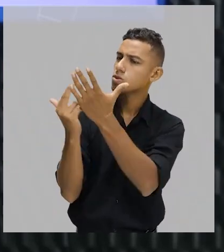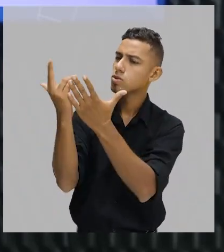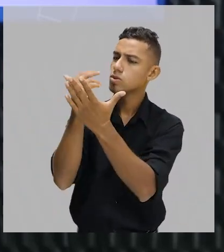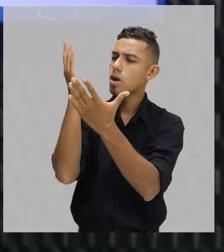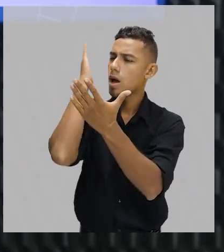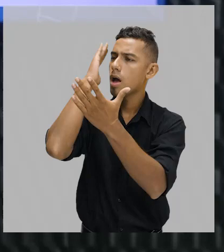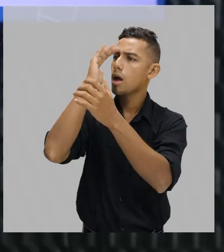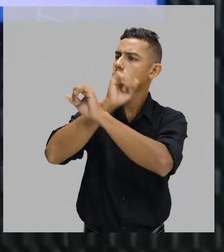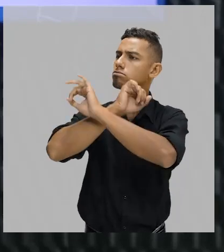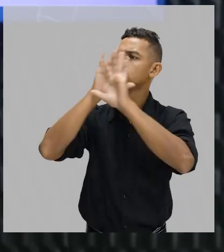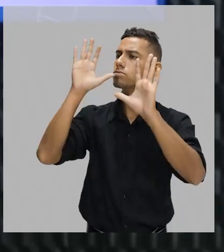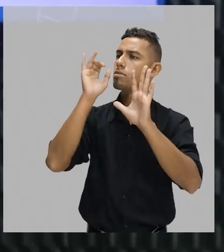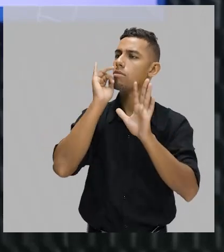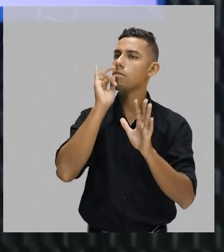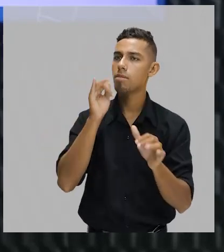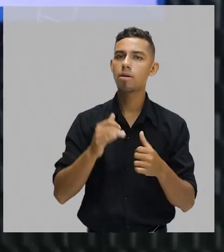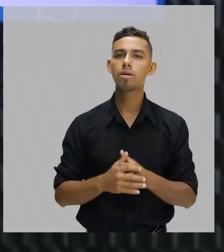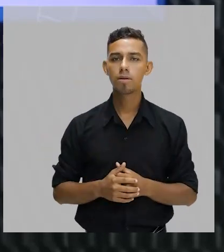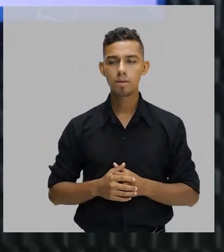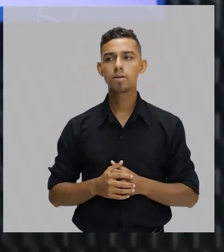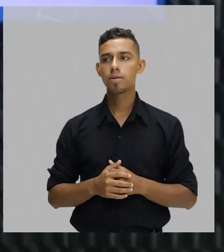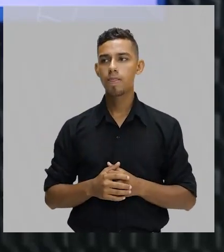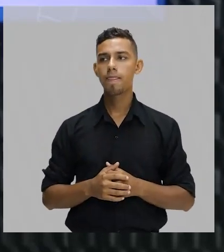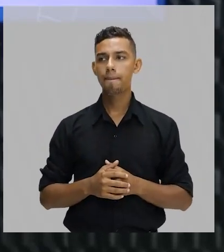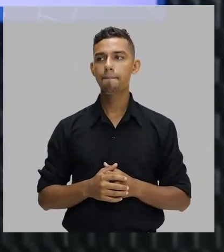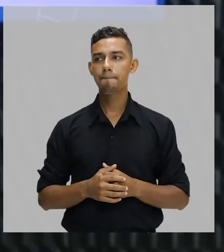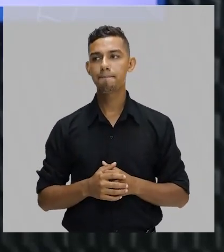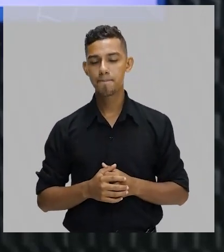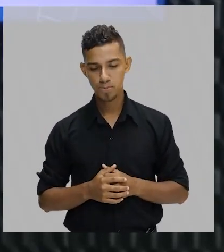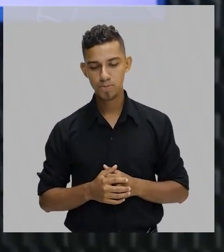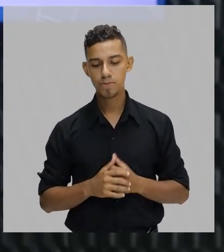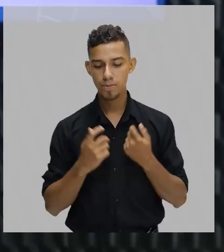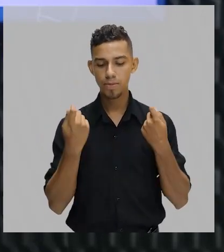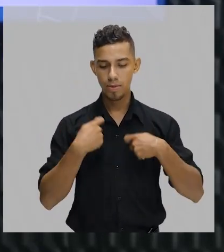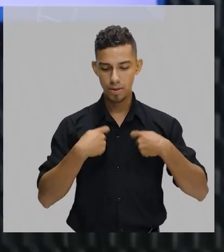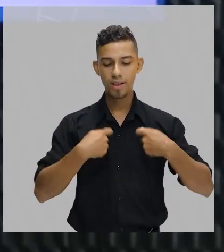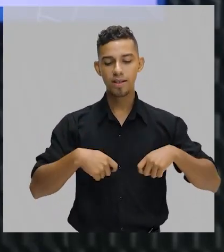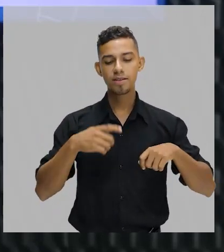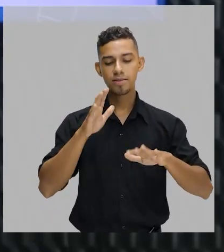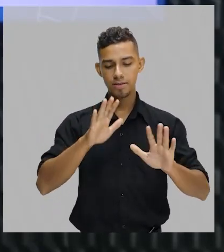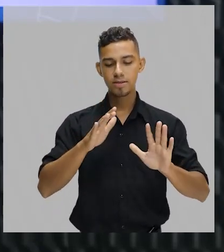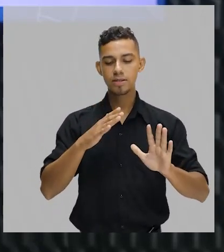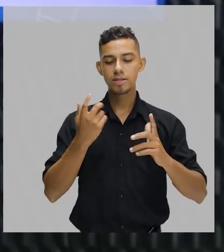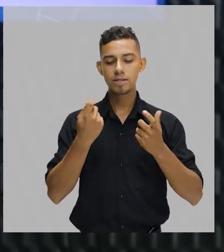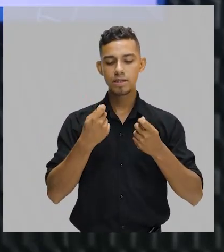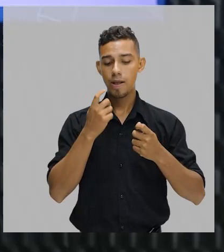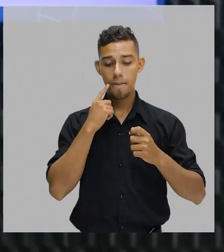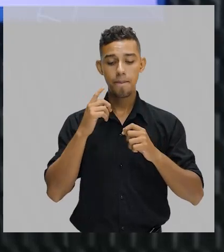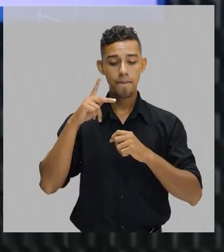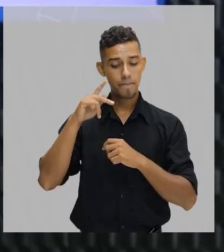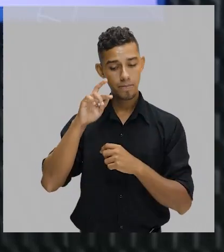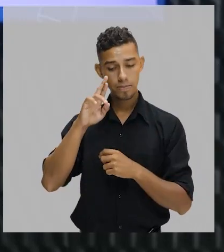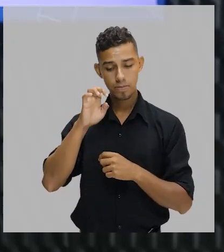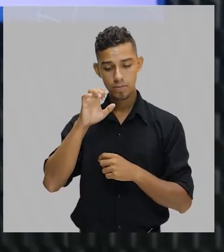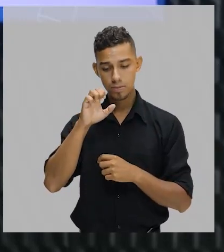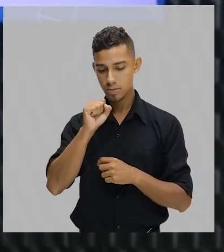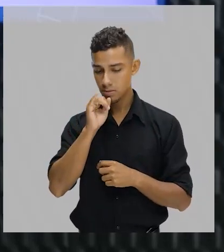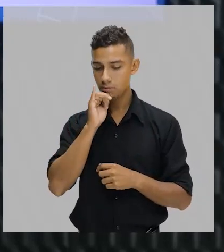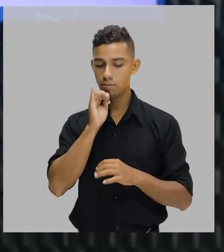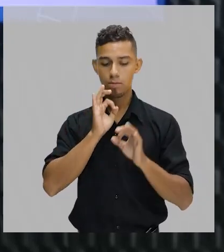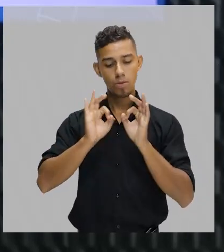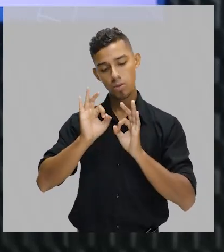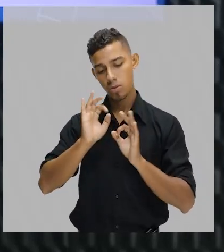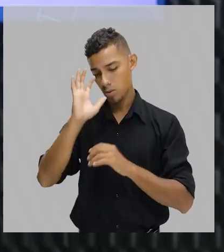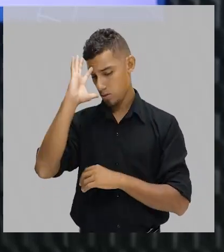a ferro e fogo. Me permito o trocadilho. O suporte dessas pinturas, paredes rochosas e, em alguns